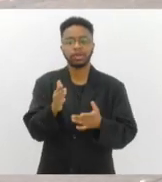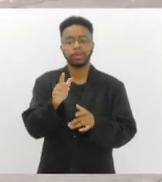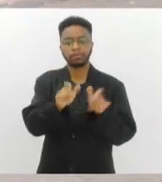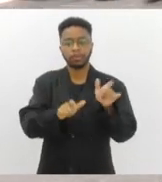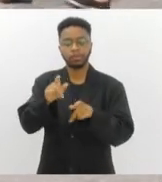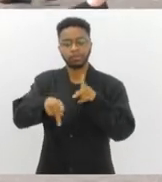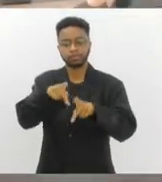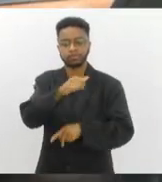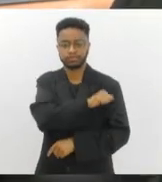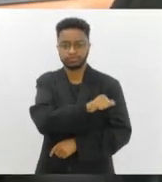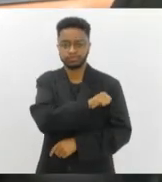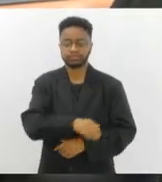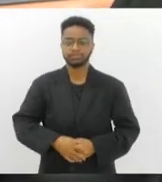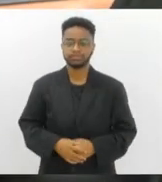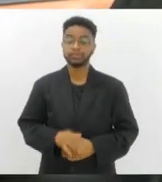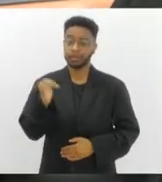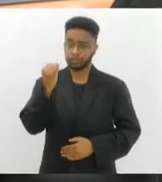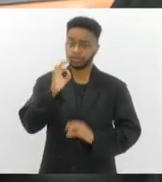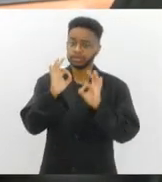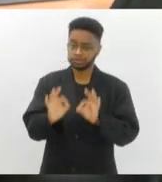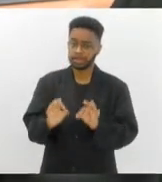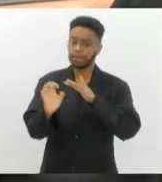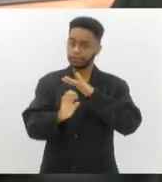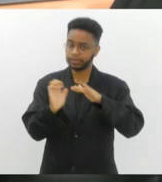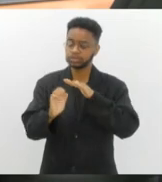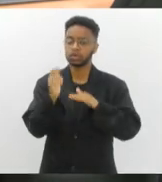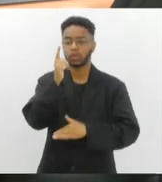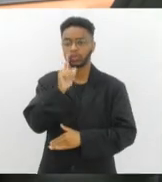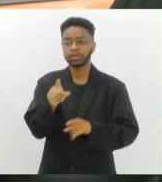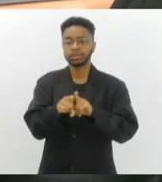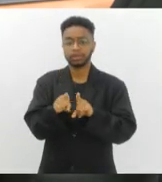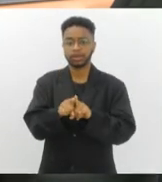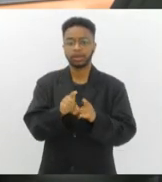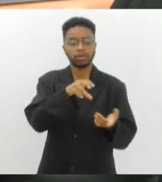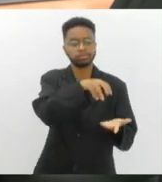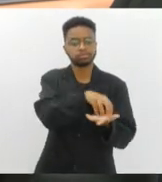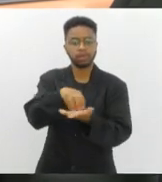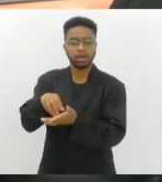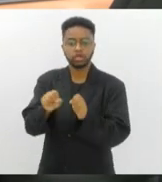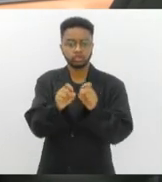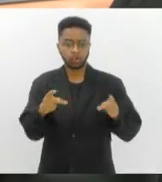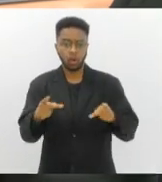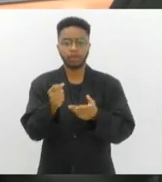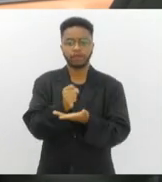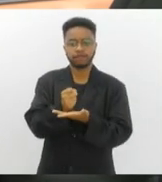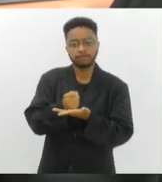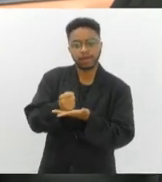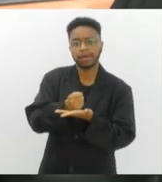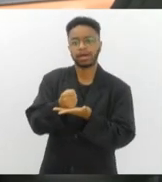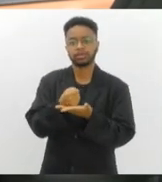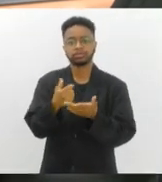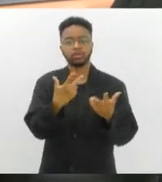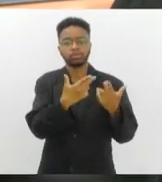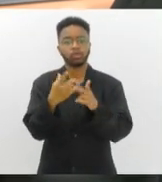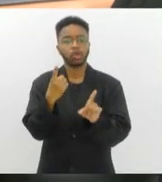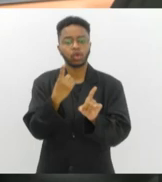no estúdio. É importante mesmo que a empresa disponibilize também terminais nos shoppings, em farmácias, assim como a gente encontra